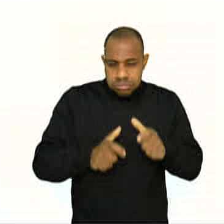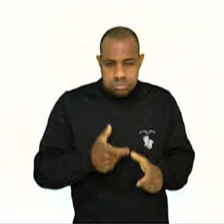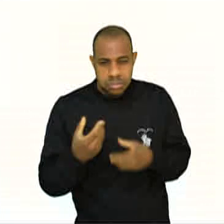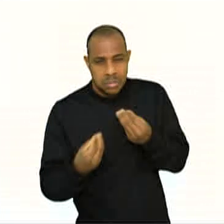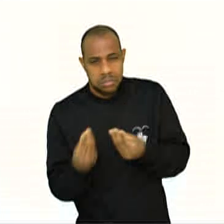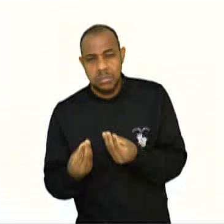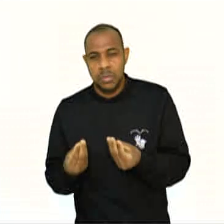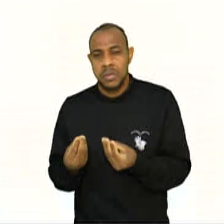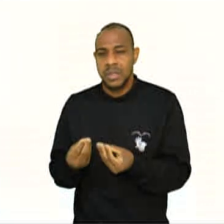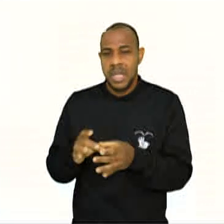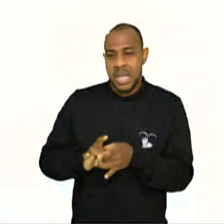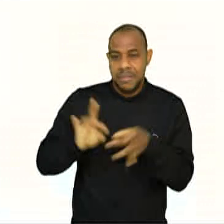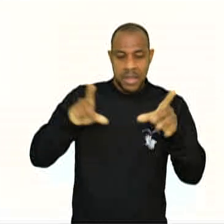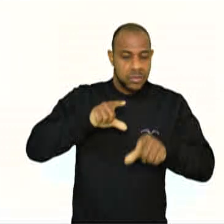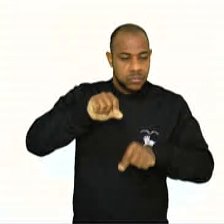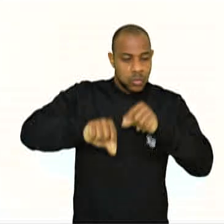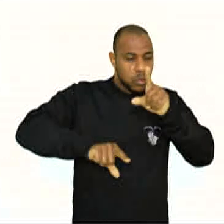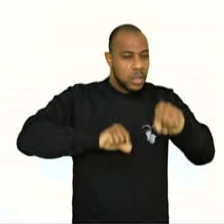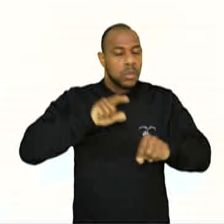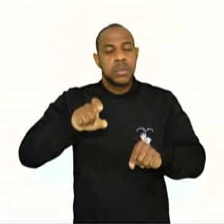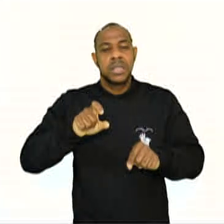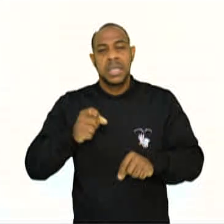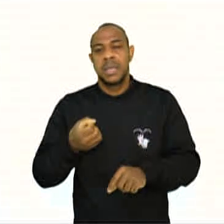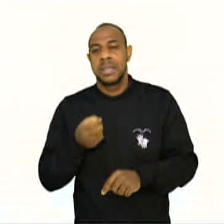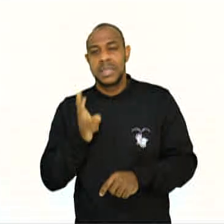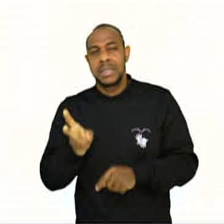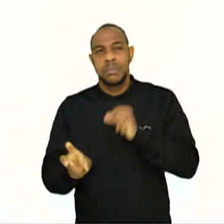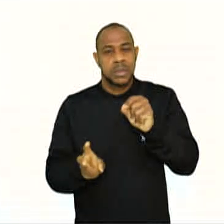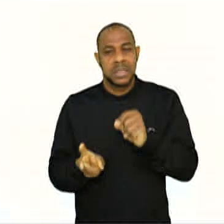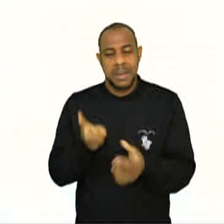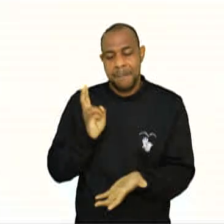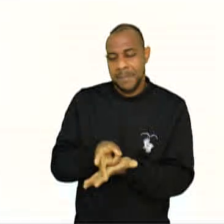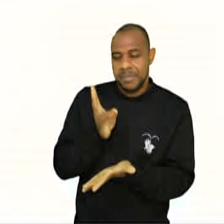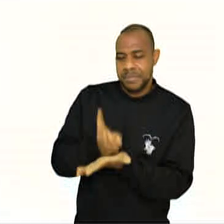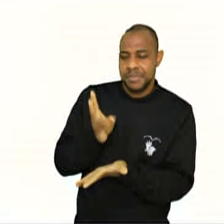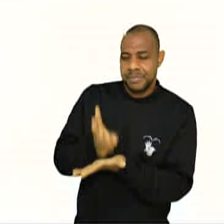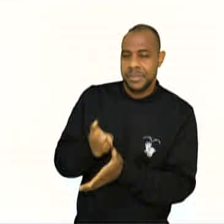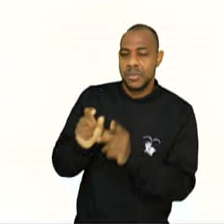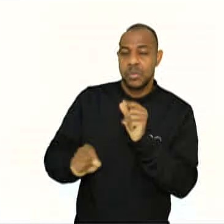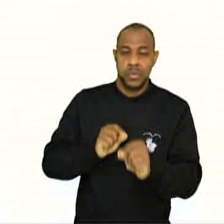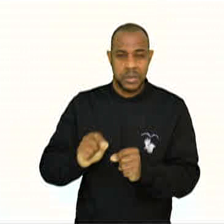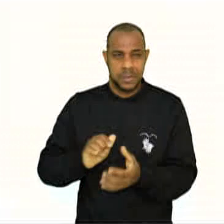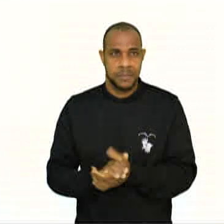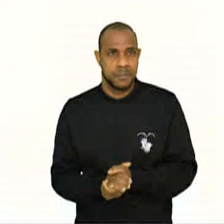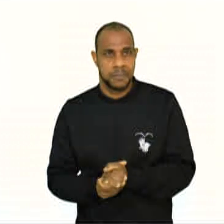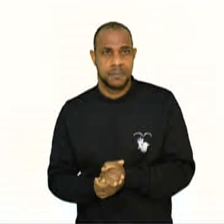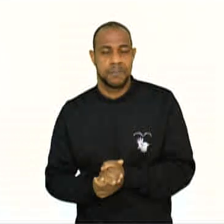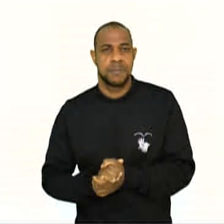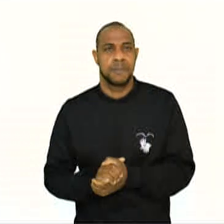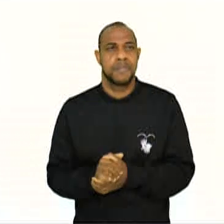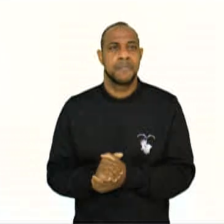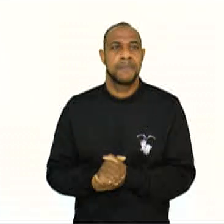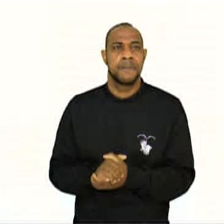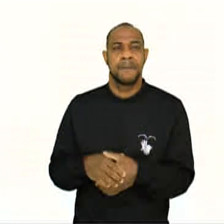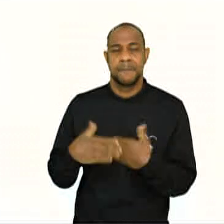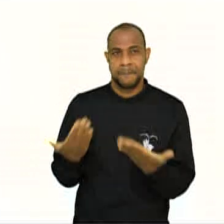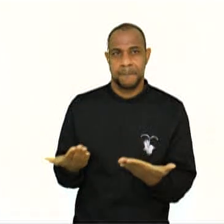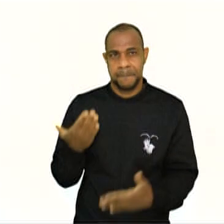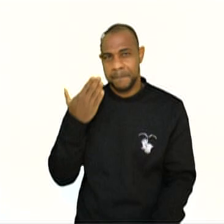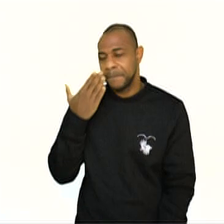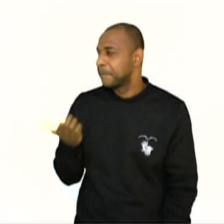a liberdade de escolher o que é sempre a mesma coisa. Texto de Adorno e Horkheimer, na Dialética